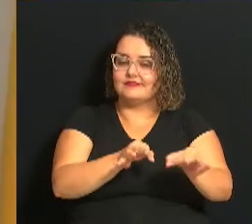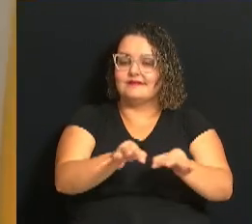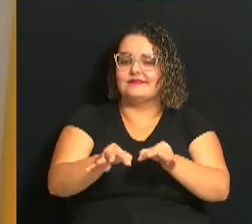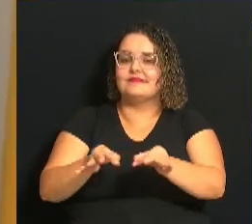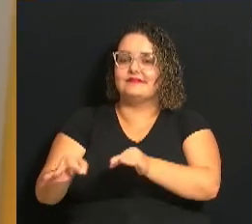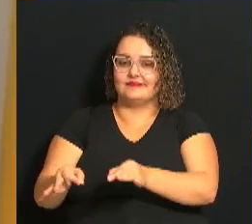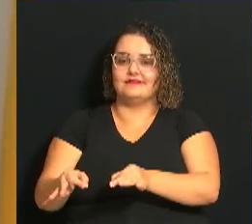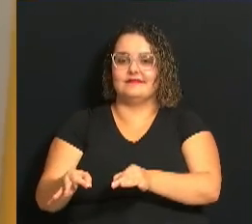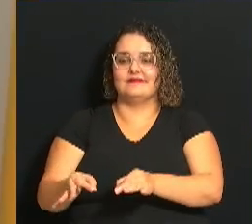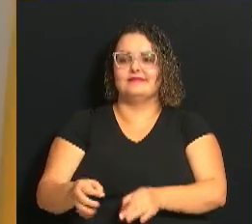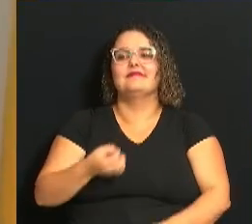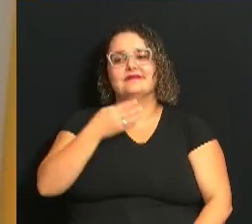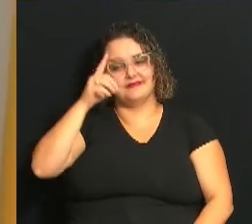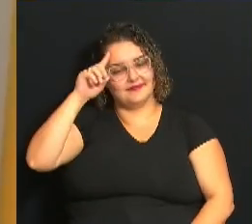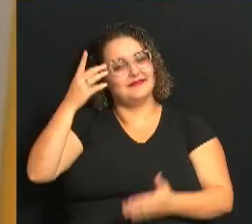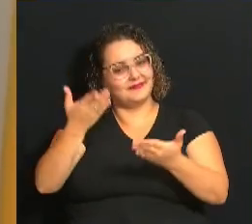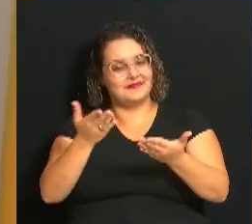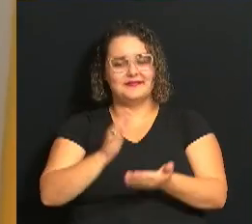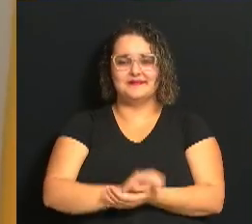programação. Um bom dia para você.